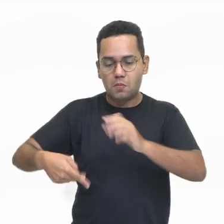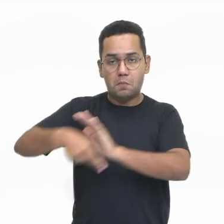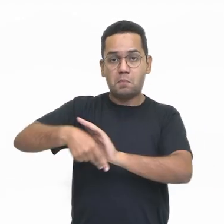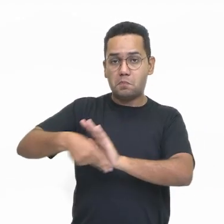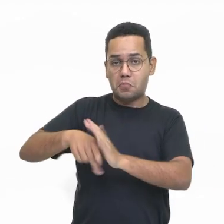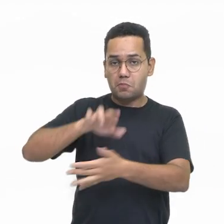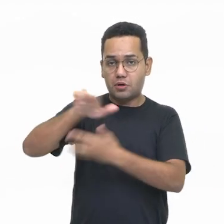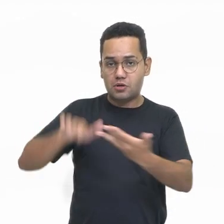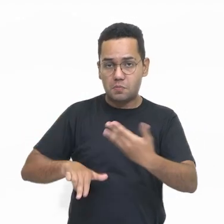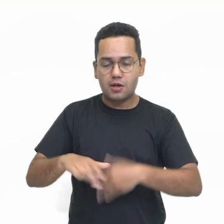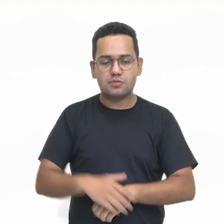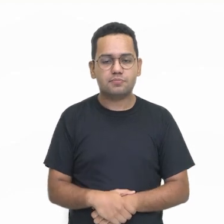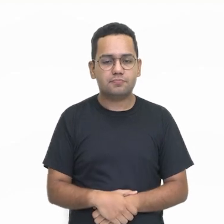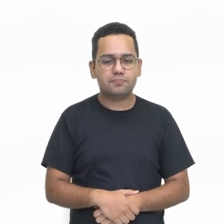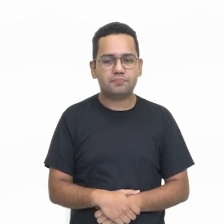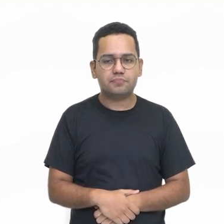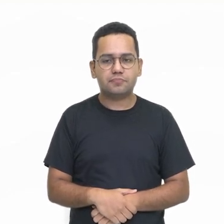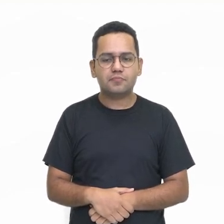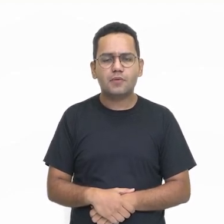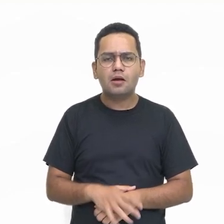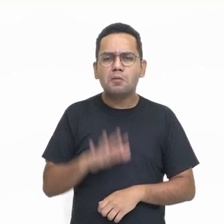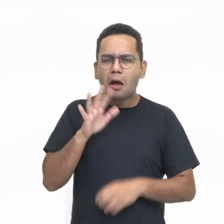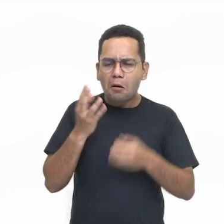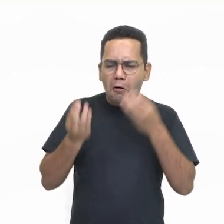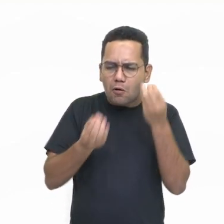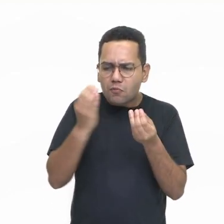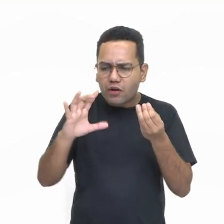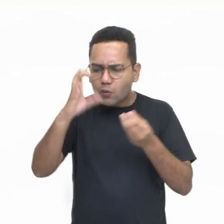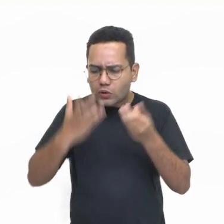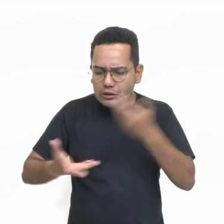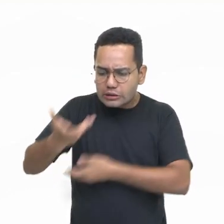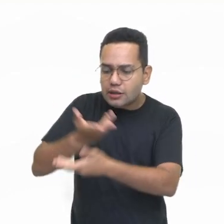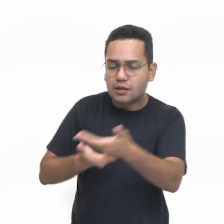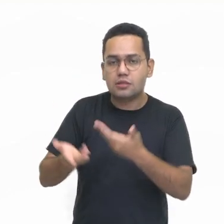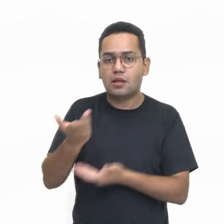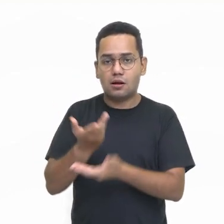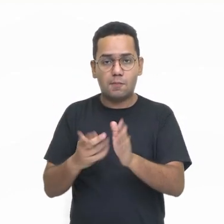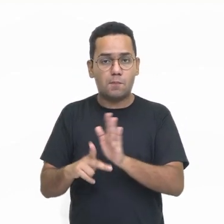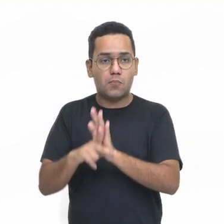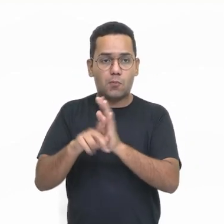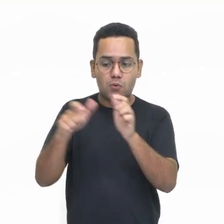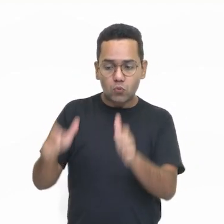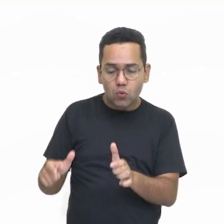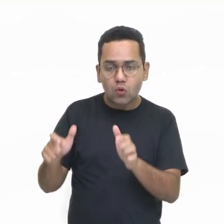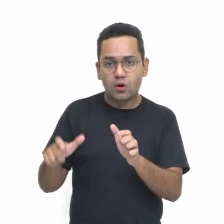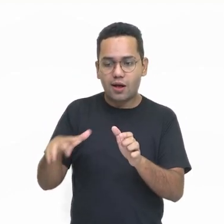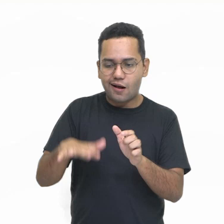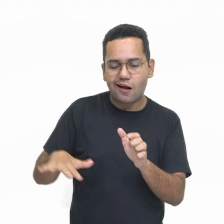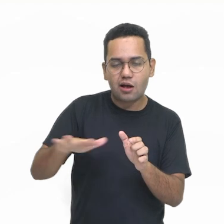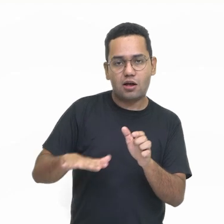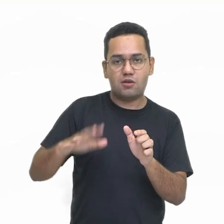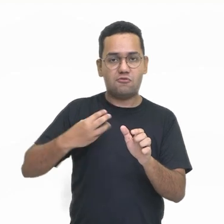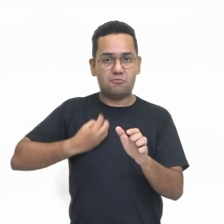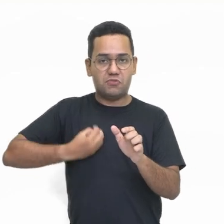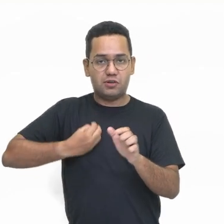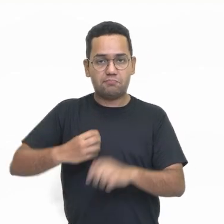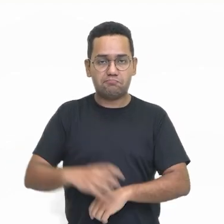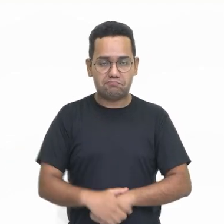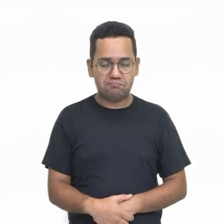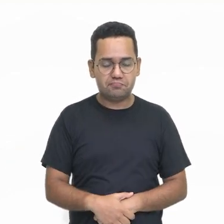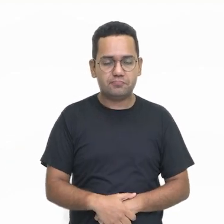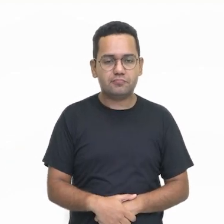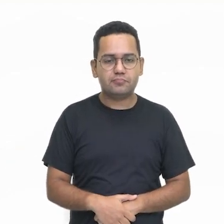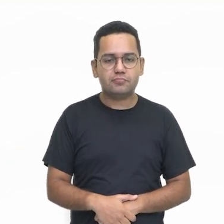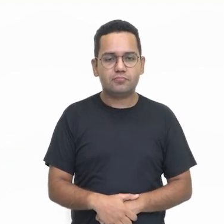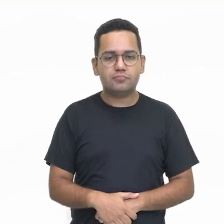é que elas vão estar interagindo e se relacionando neste ambiente onde elas vivem